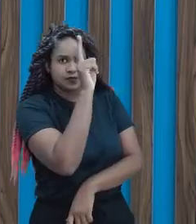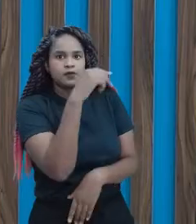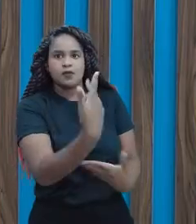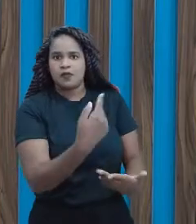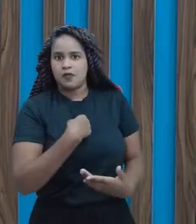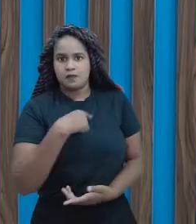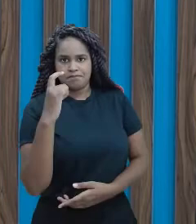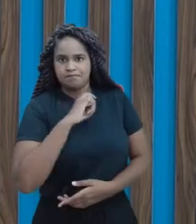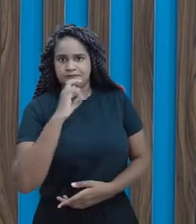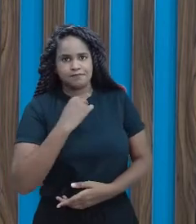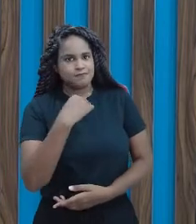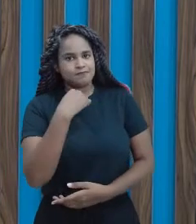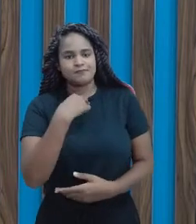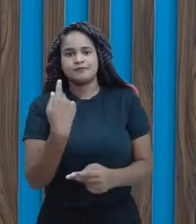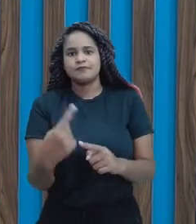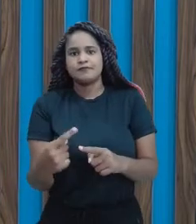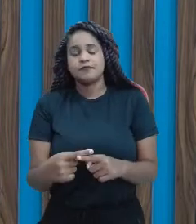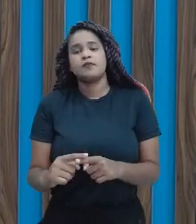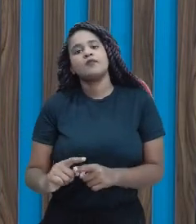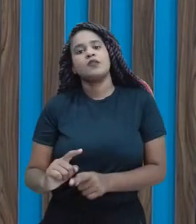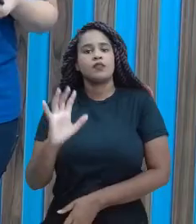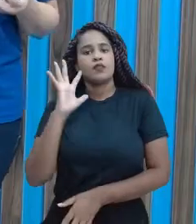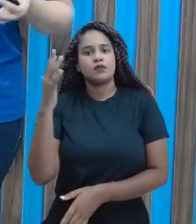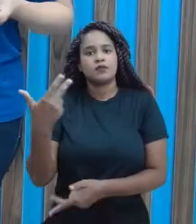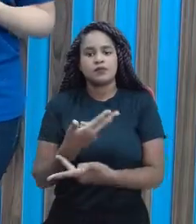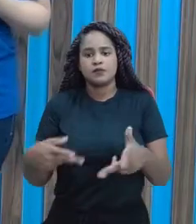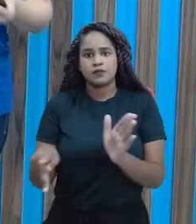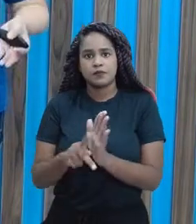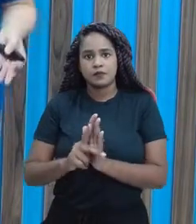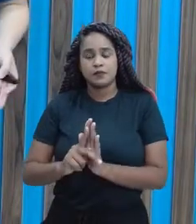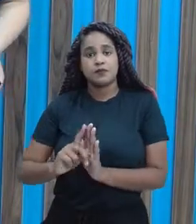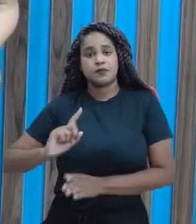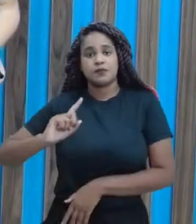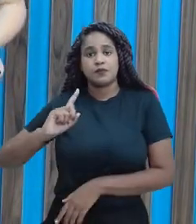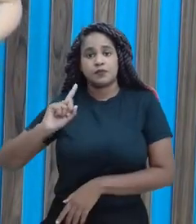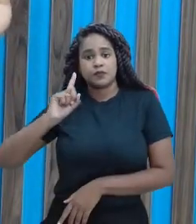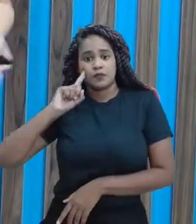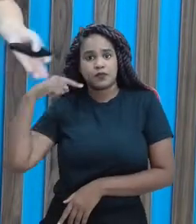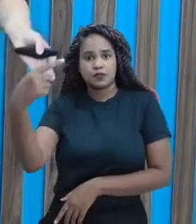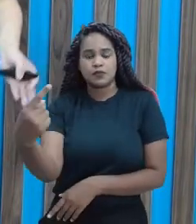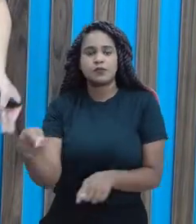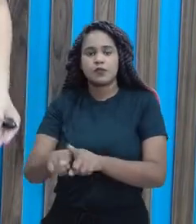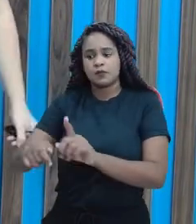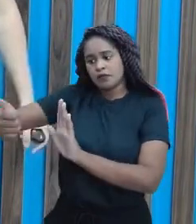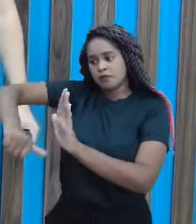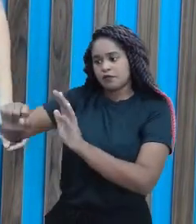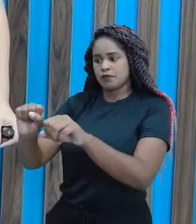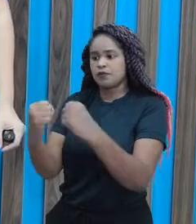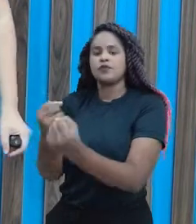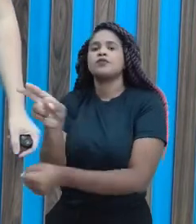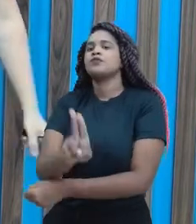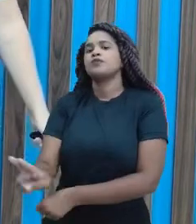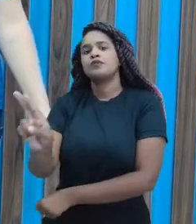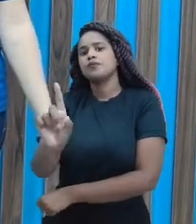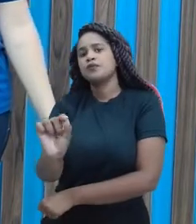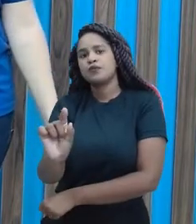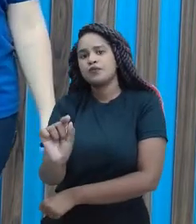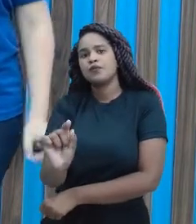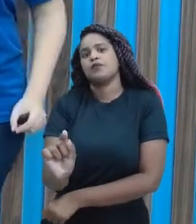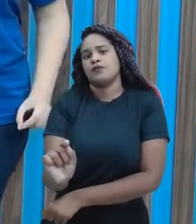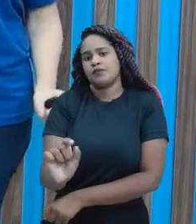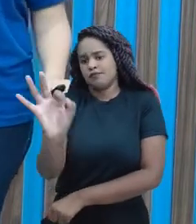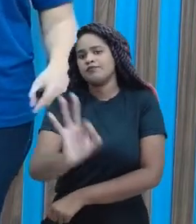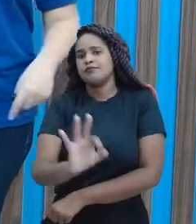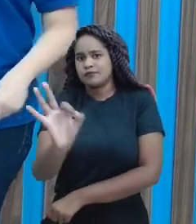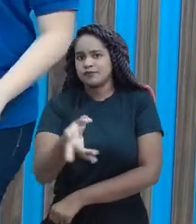mentir, que a maioria das situações que a gente utiliza para fazer essas análises da sociedade utiliza bastante desse tipo de medição,